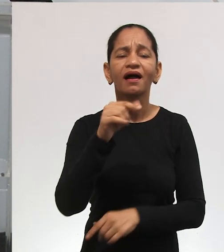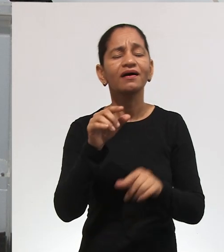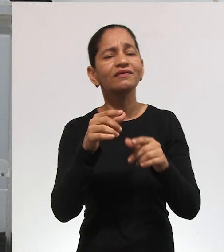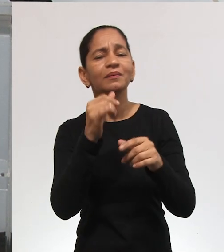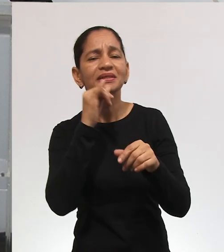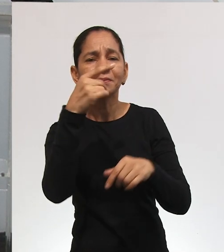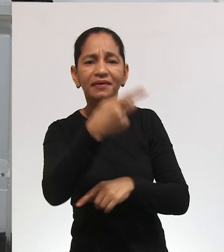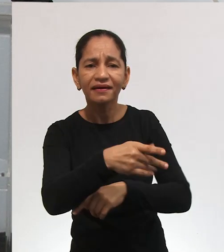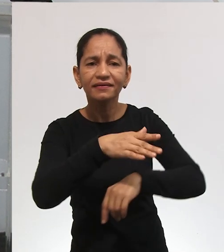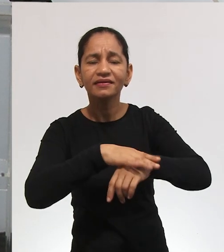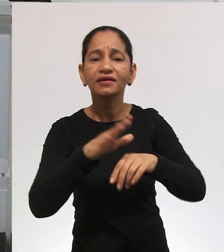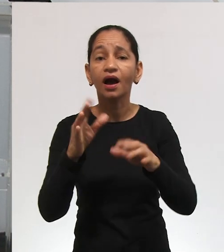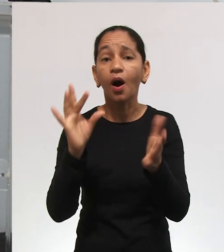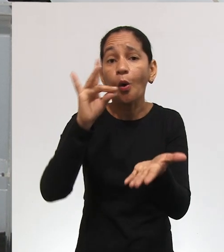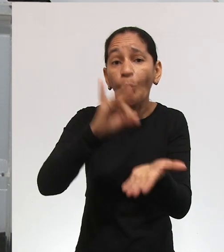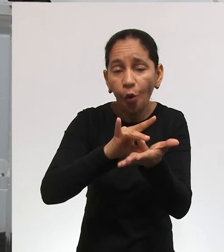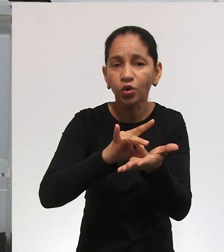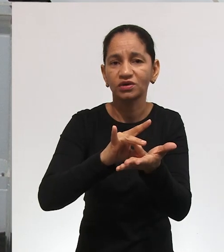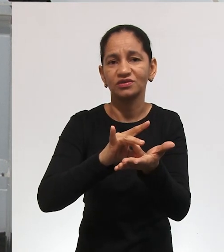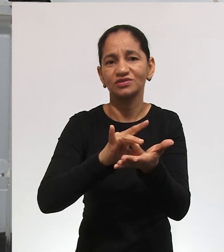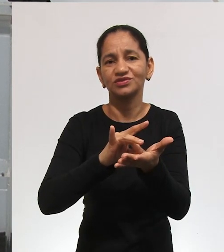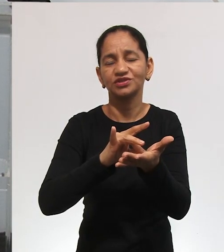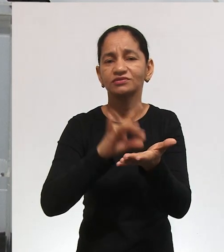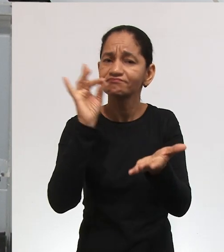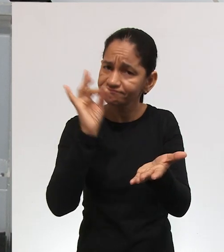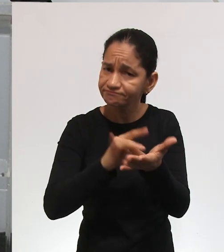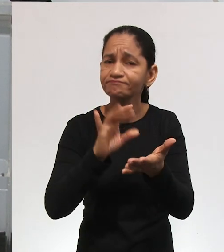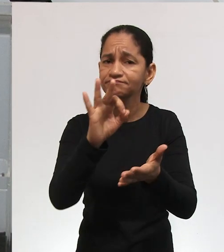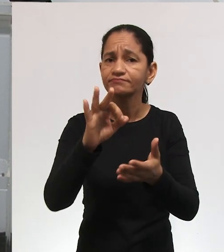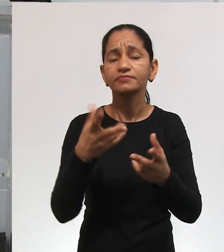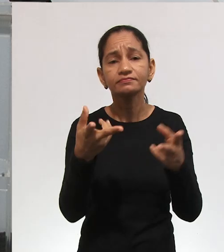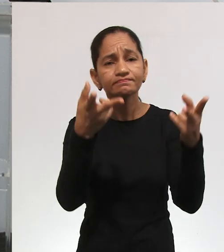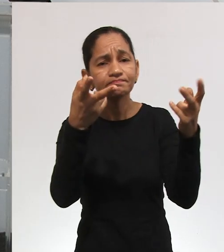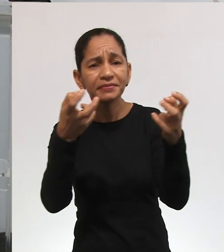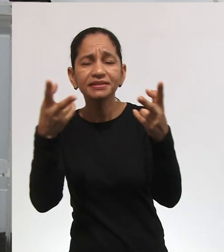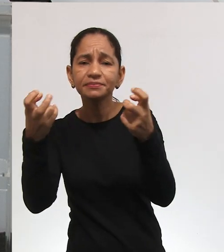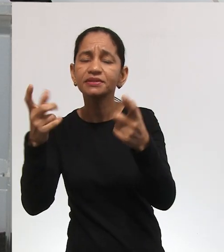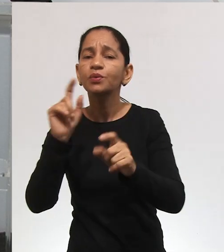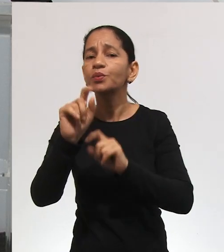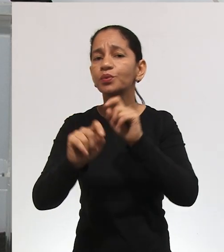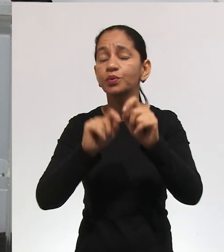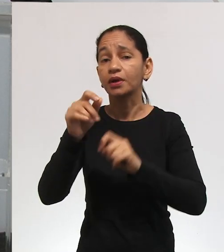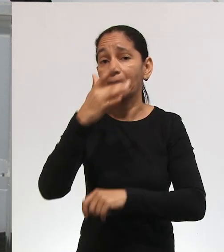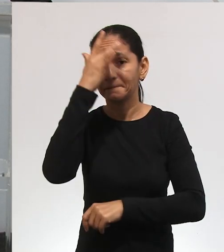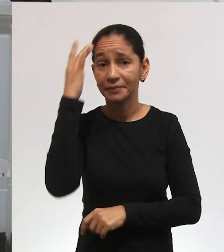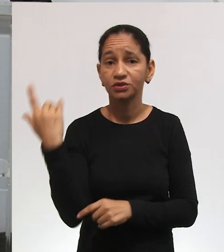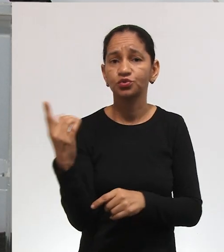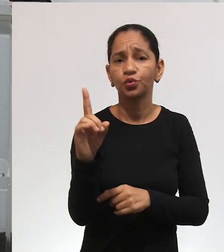para vocês que a origem do direito do trabalho é a percepção de que o